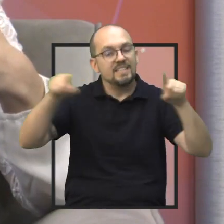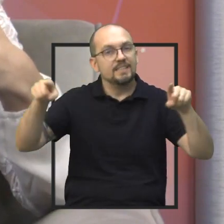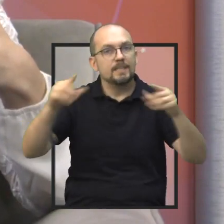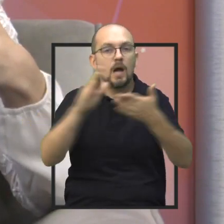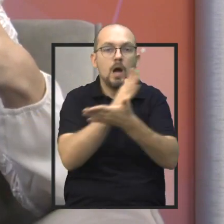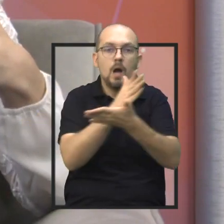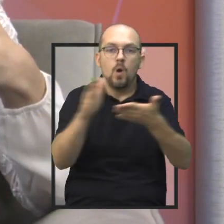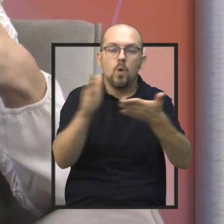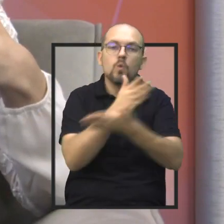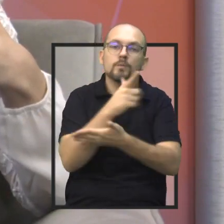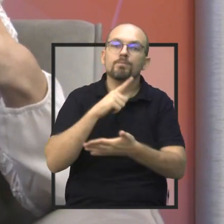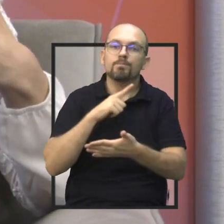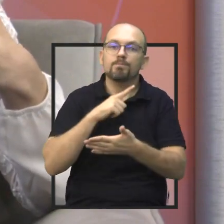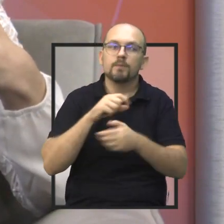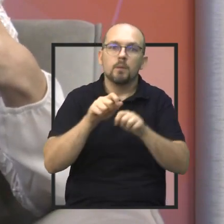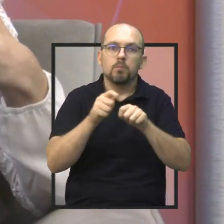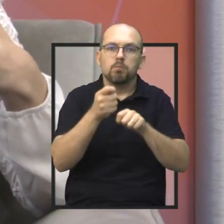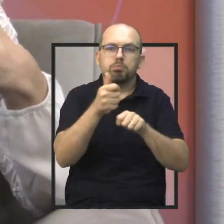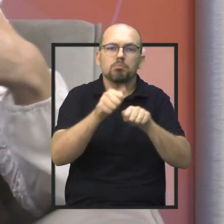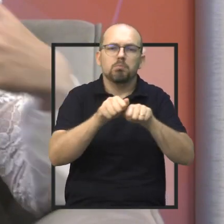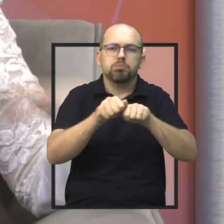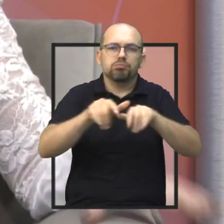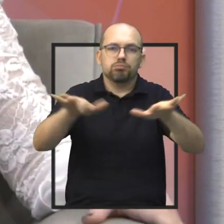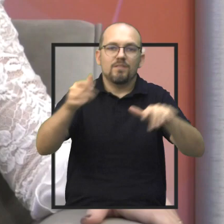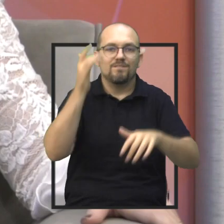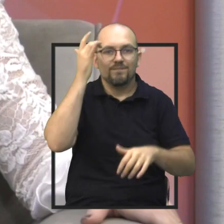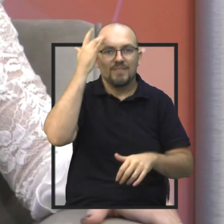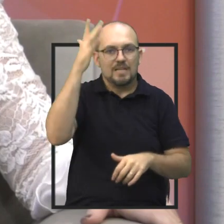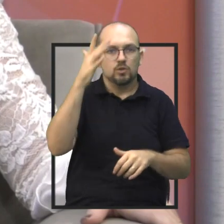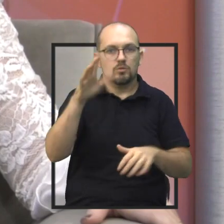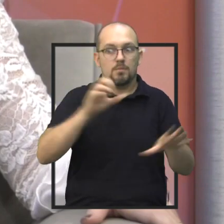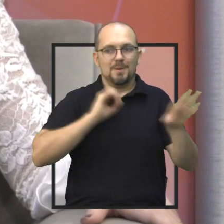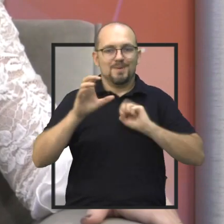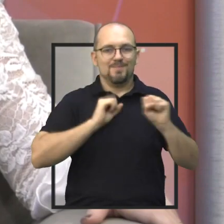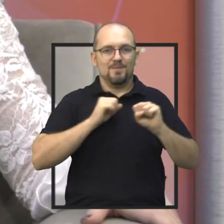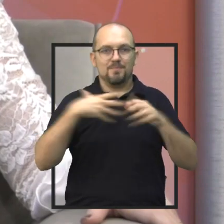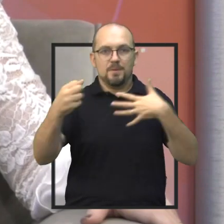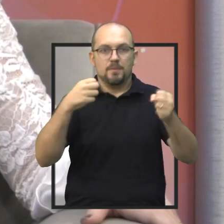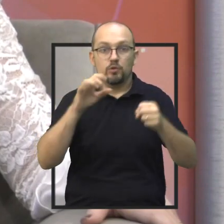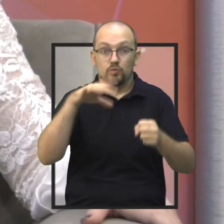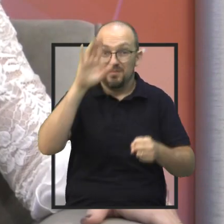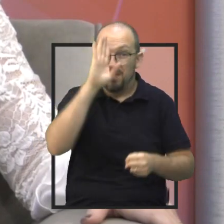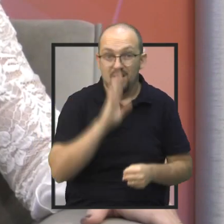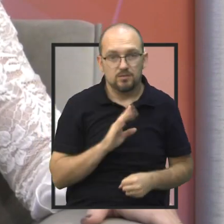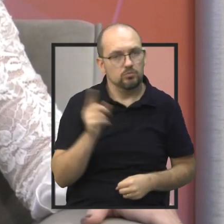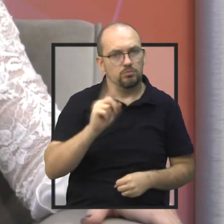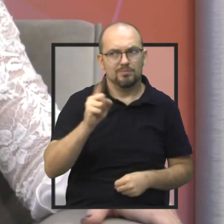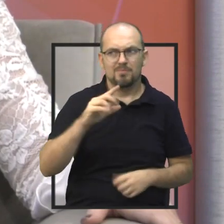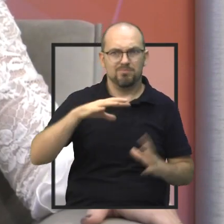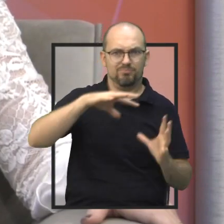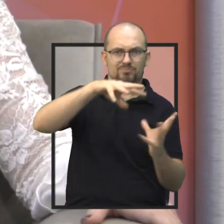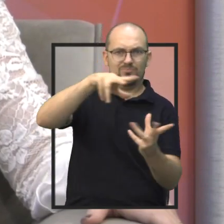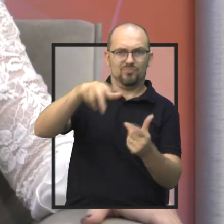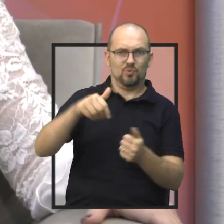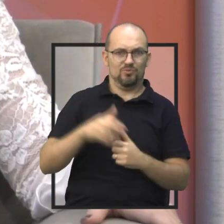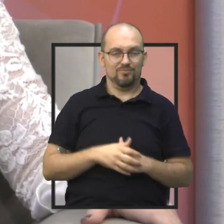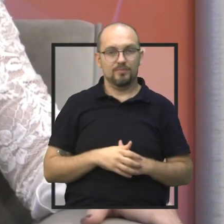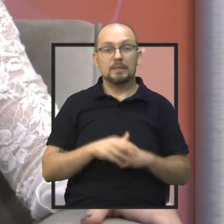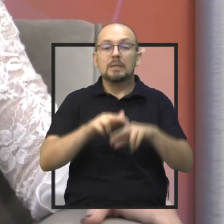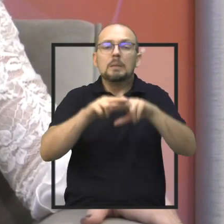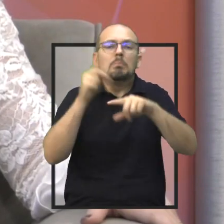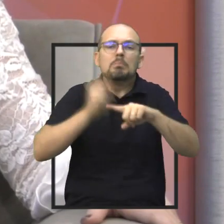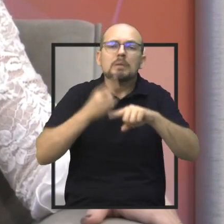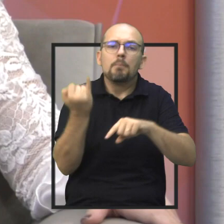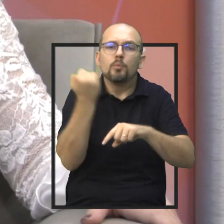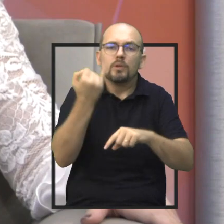de maior transmissibilidade e ainda estão circulando não só no Brasil, como em todo o mundo. Então, por que a importância da